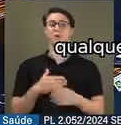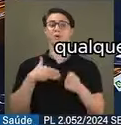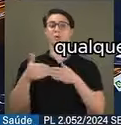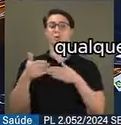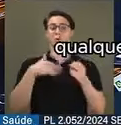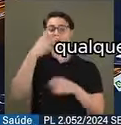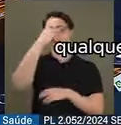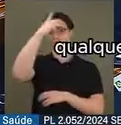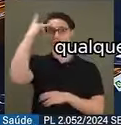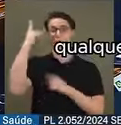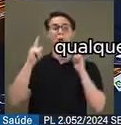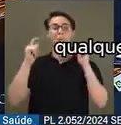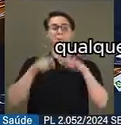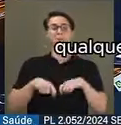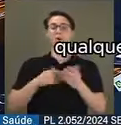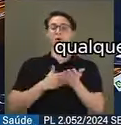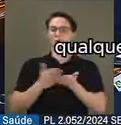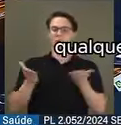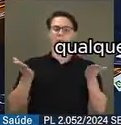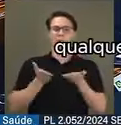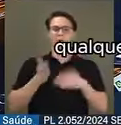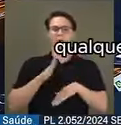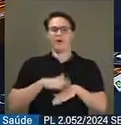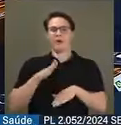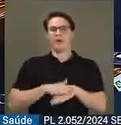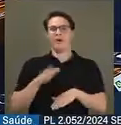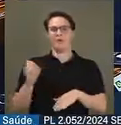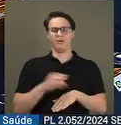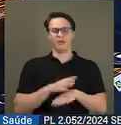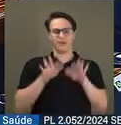qualquer um pode começar agora e fazer um novo fim.